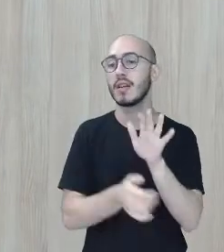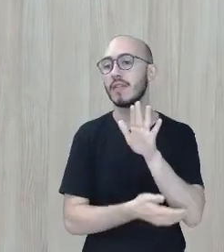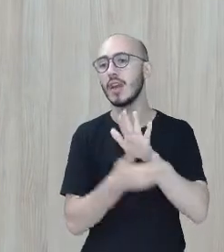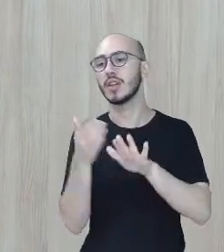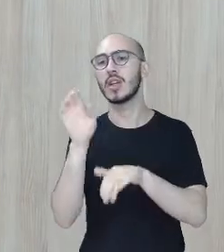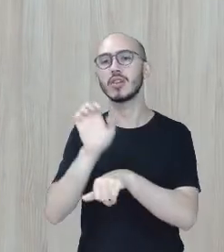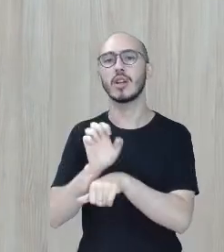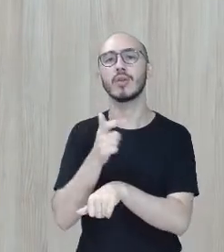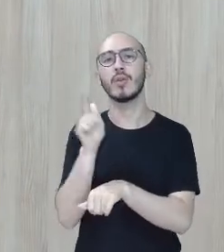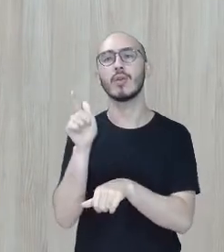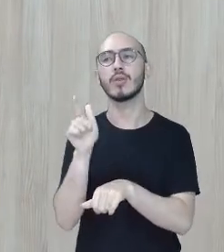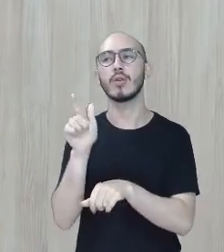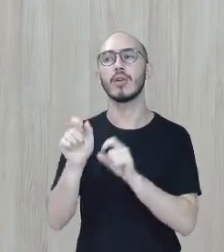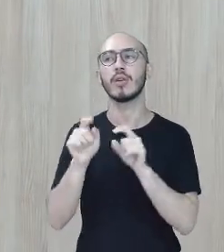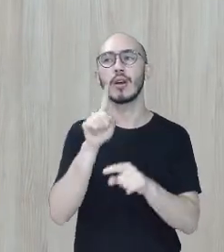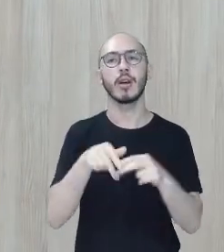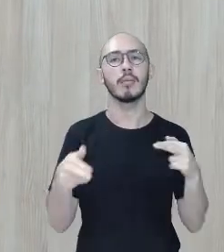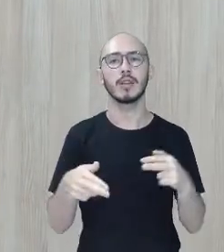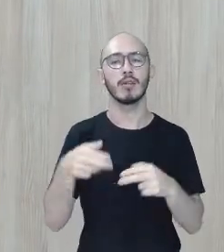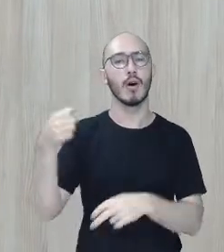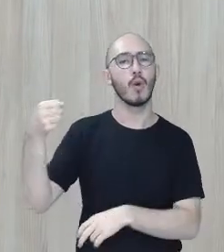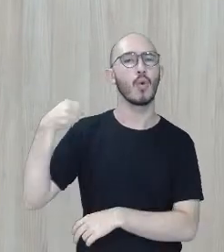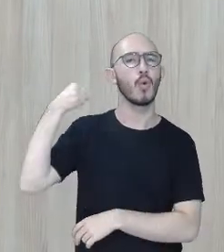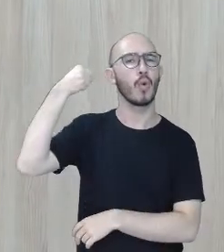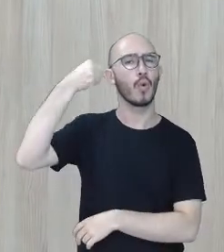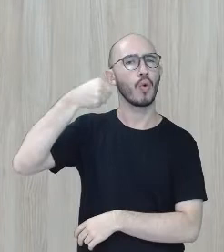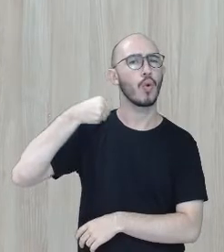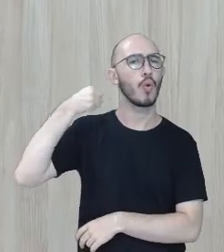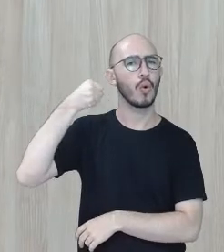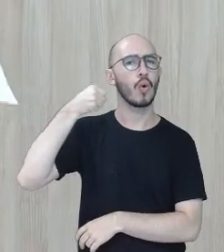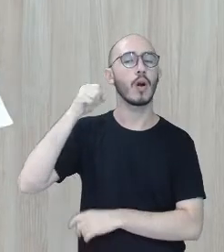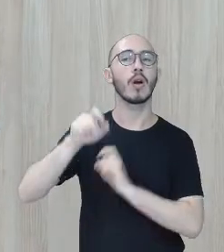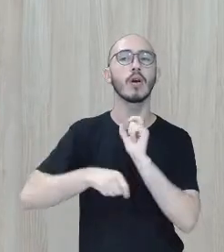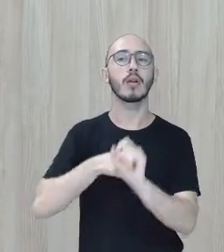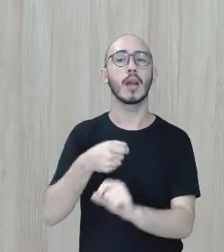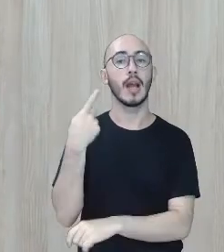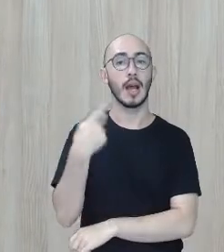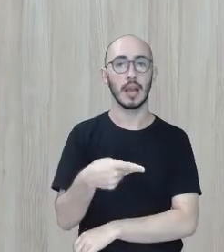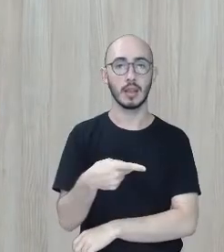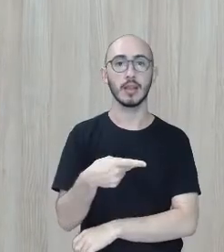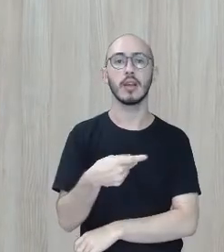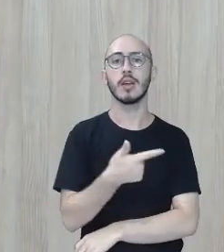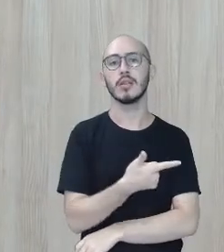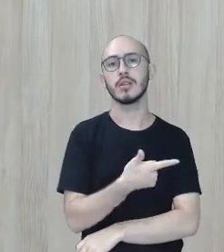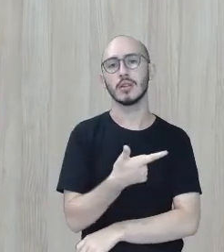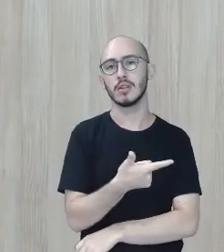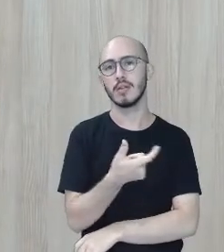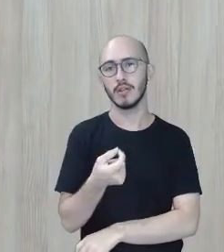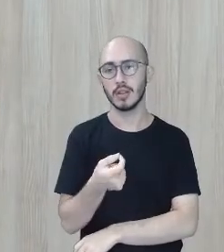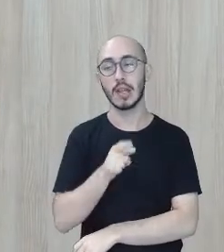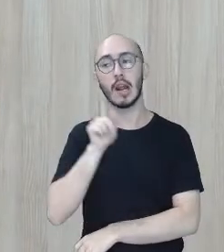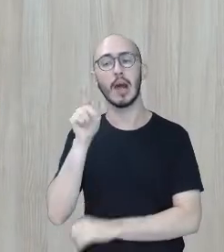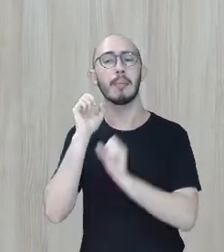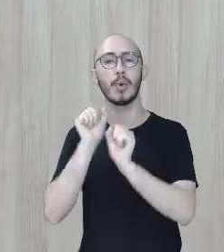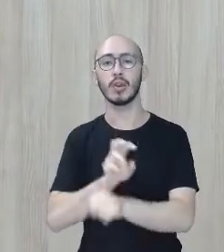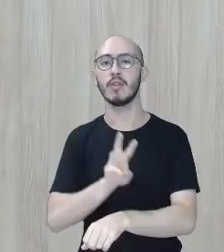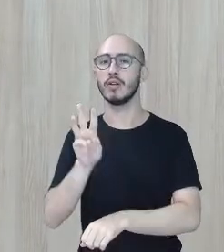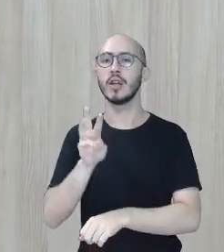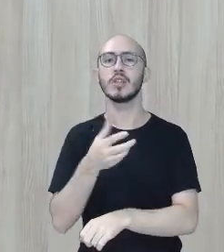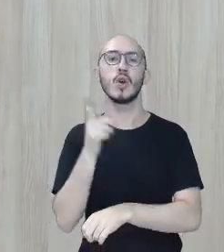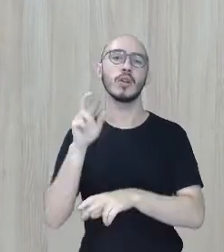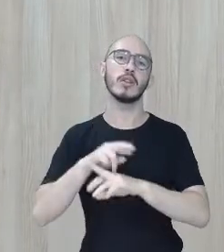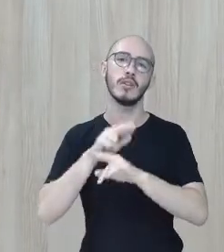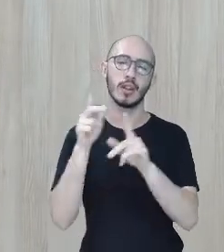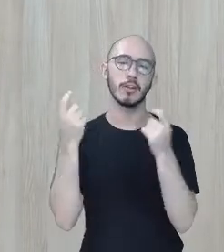outro estado, leva um secador de cabelo, um exemplo. Ele aqui é 220, aí lá a voltagem pode ser outra, então ter